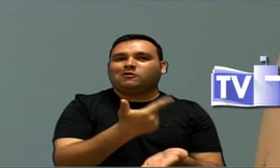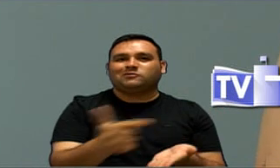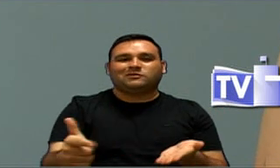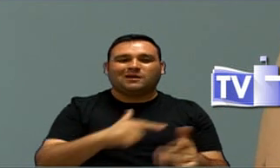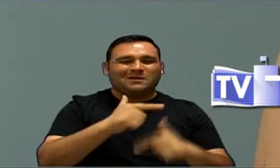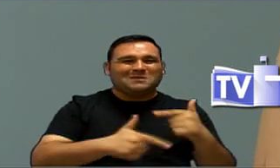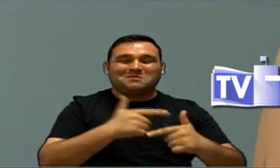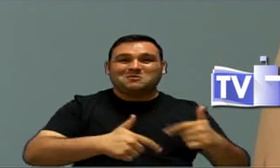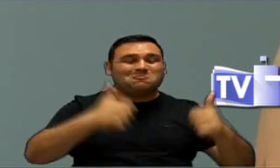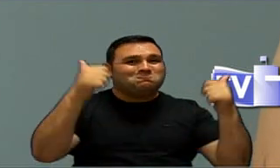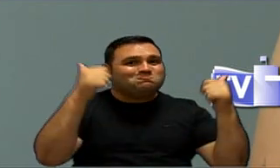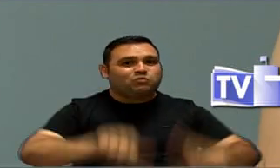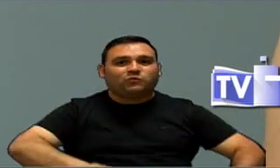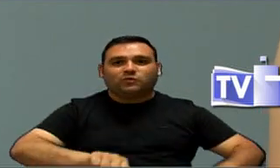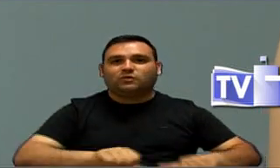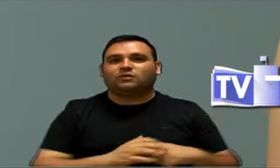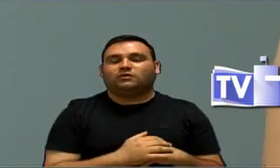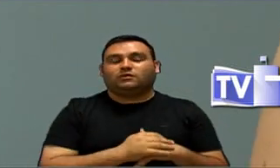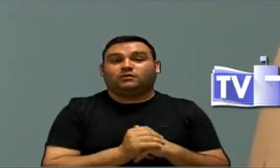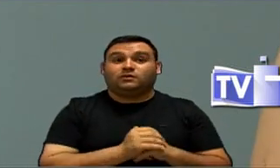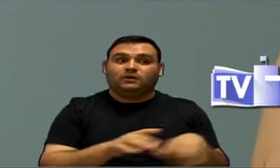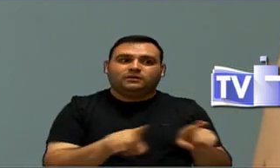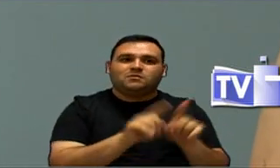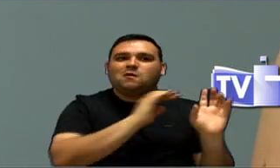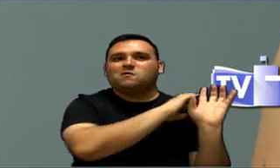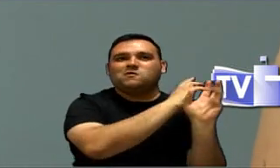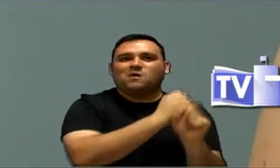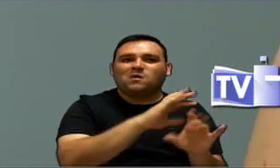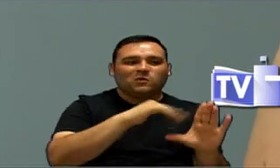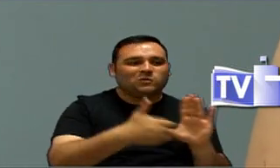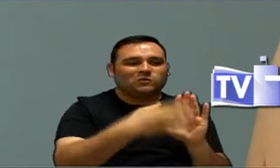mais subalternizado possível. E, dentro desses números,